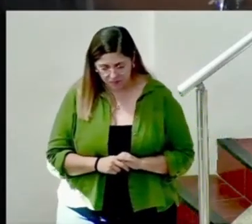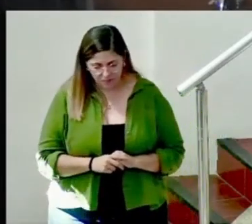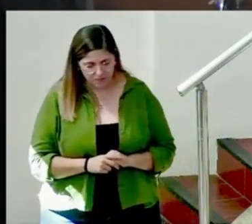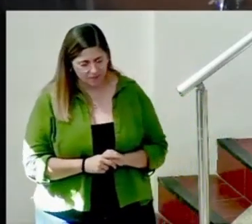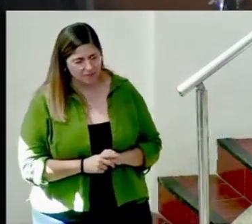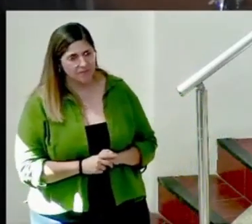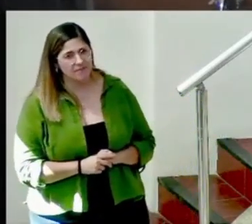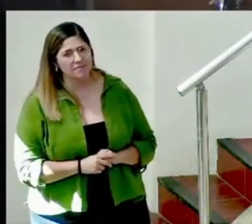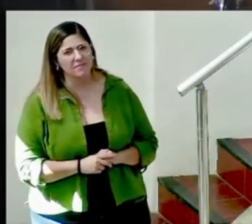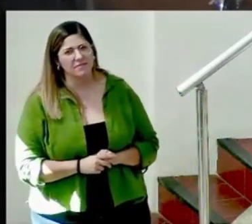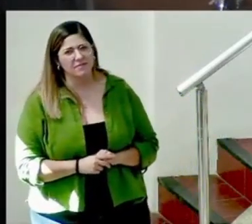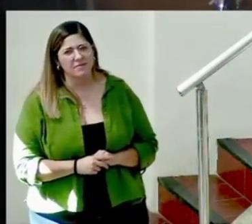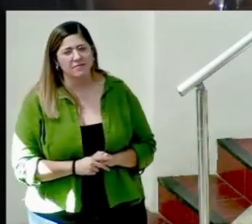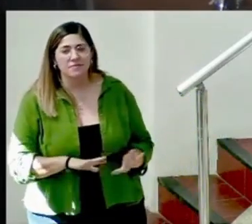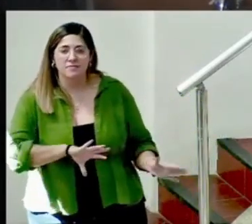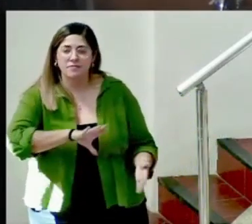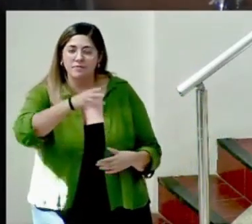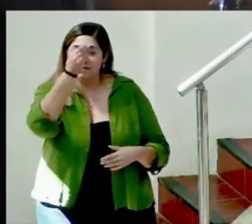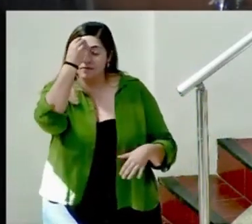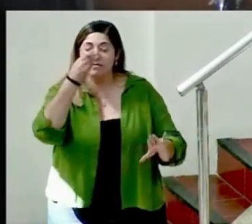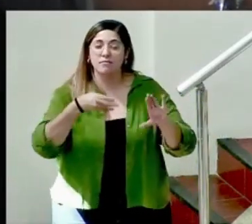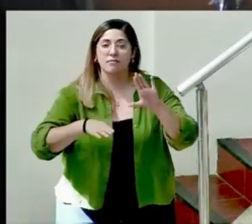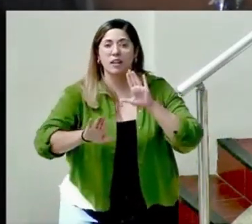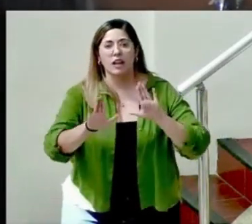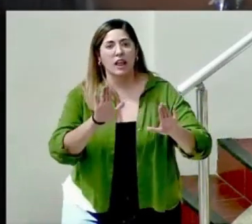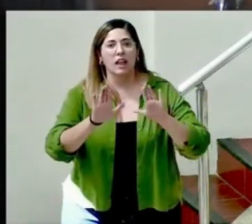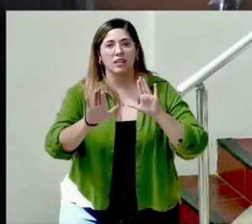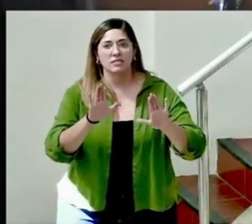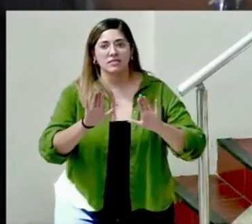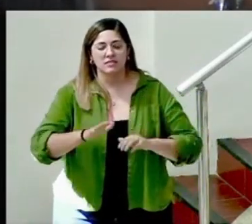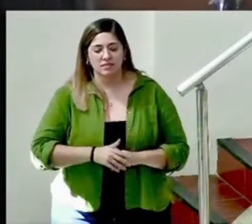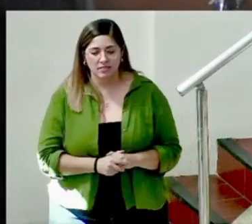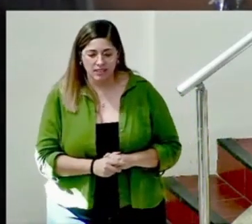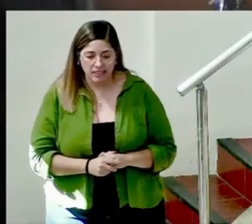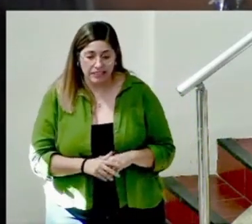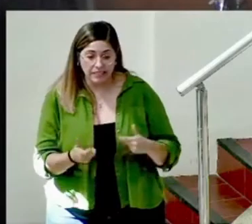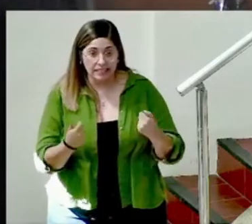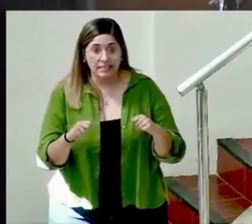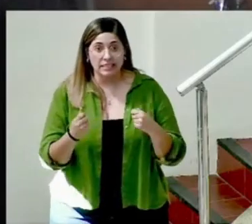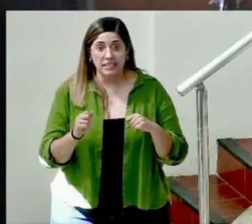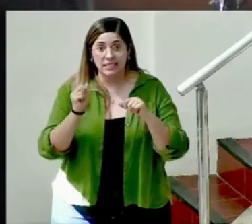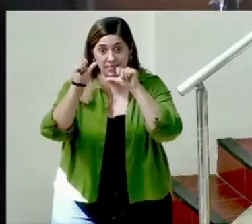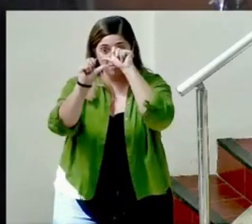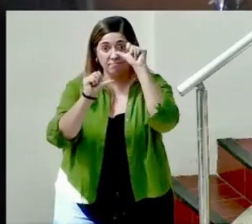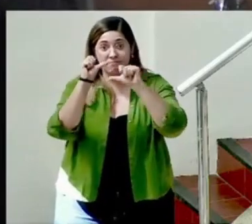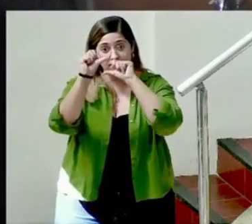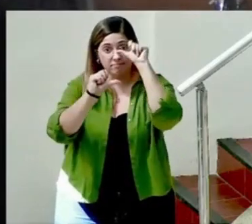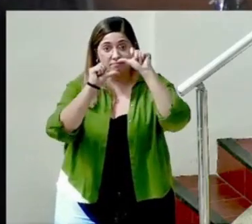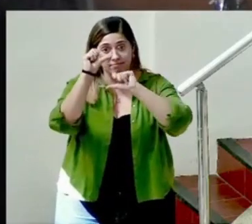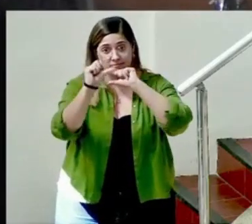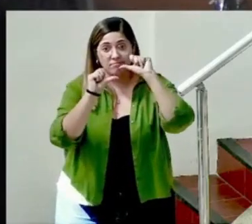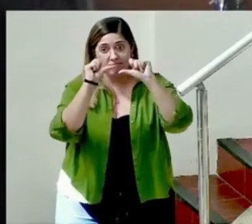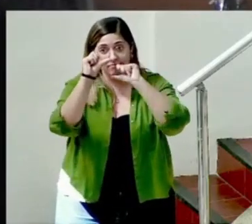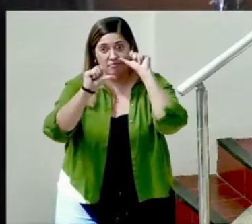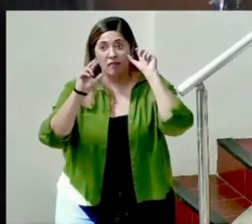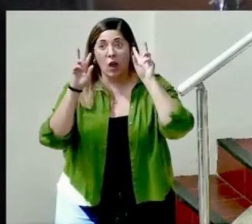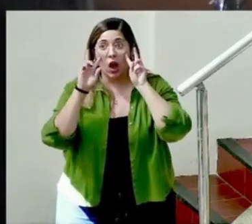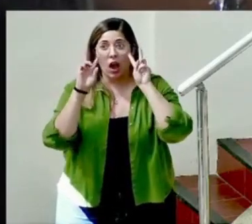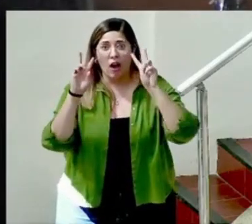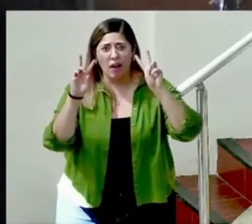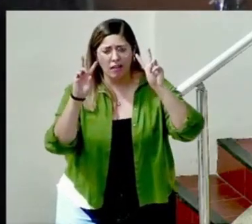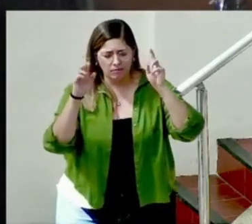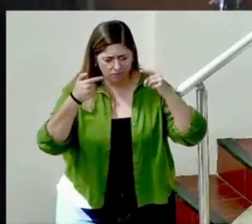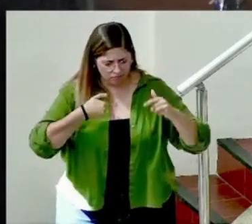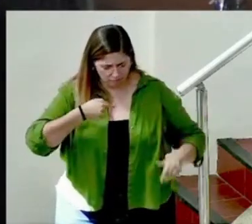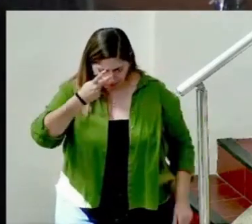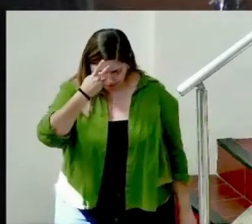talvez precisemos de um transplante de olhos, porque você vai olhar para a sua vida e vai chegar à